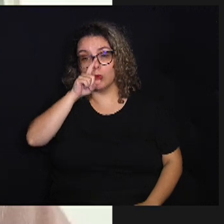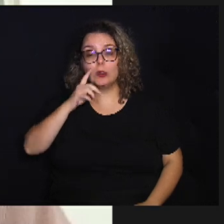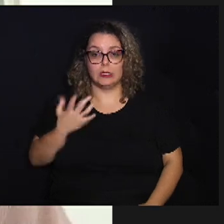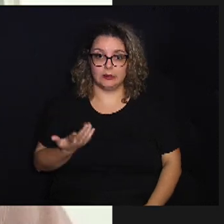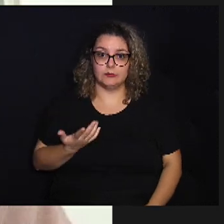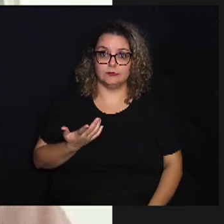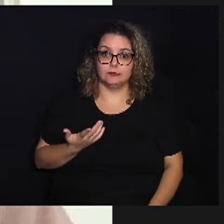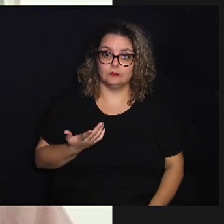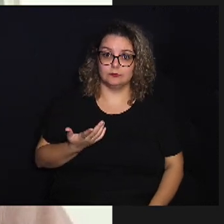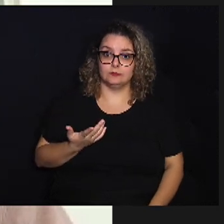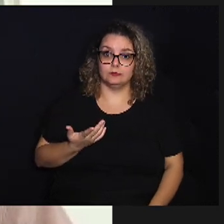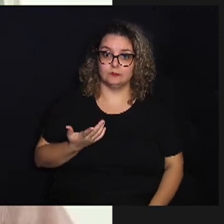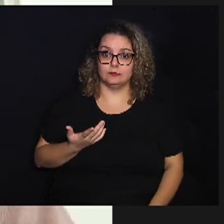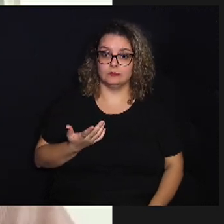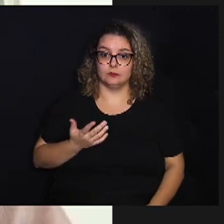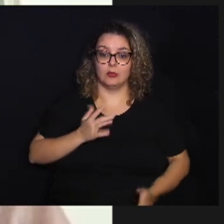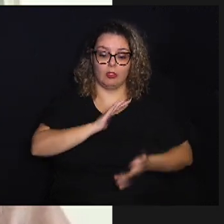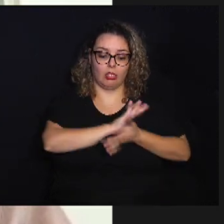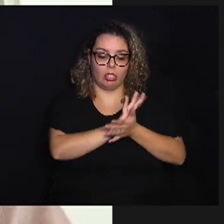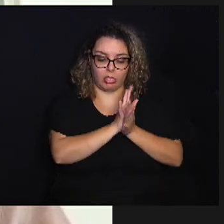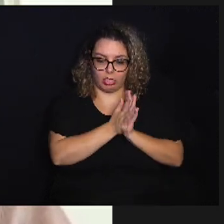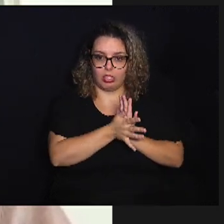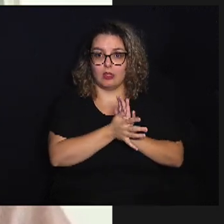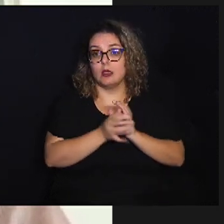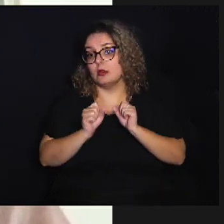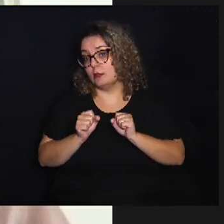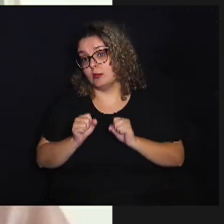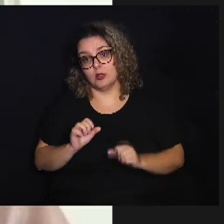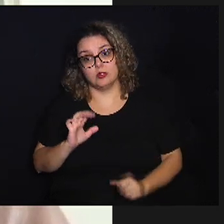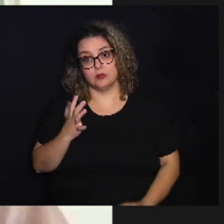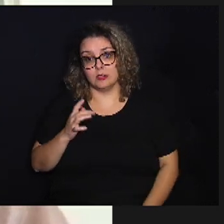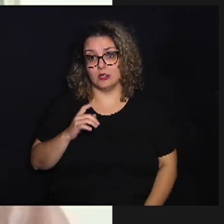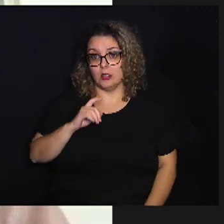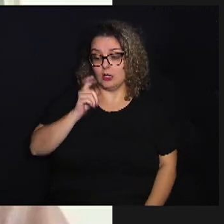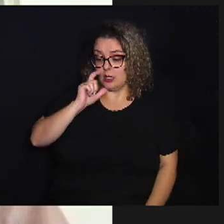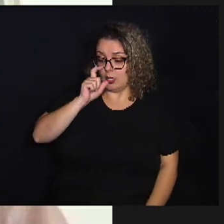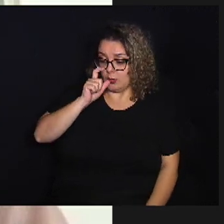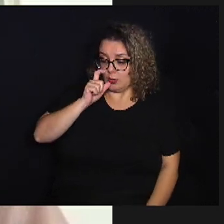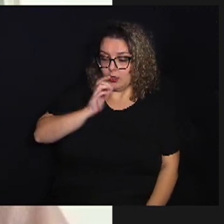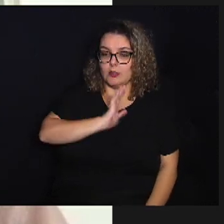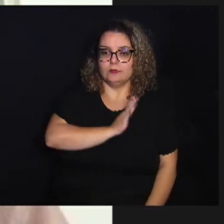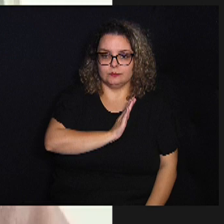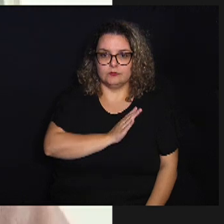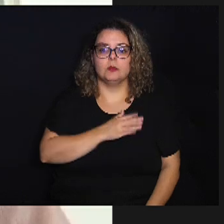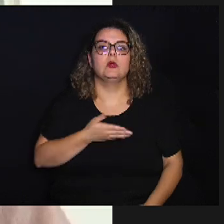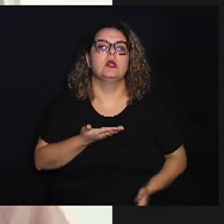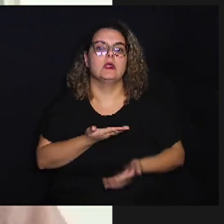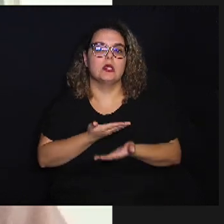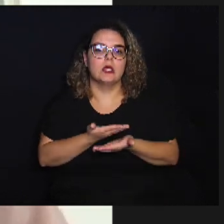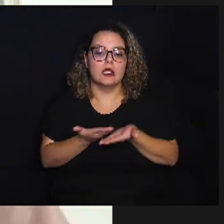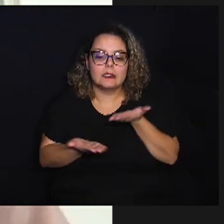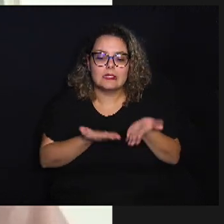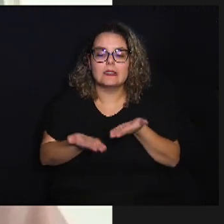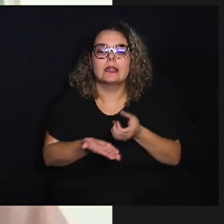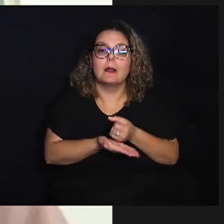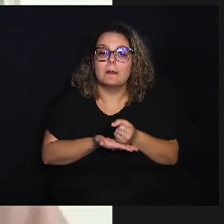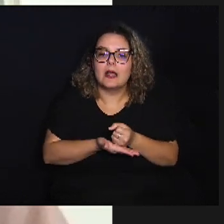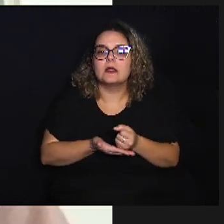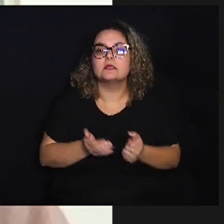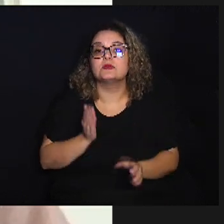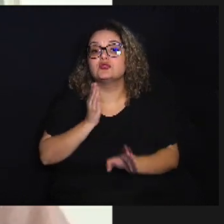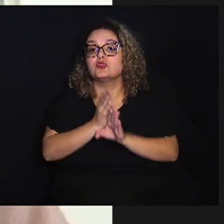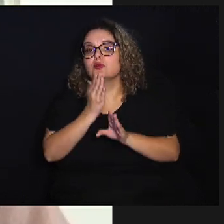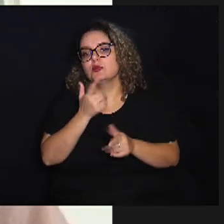dessas deteriorações clínicas que levam, por exemplo, à asma cardíaca. Então, é tratar a causa de base mesmo, descobrir qual é o problema e